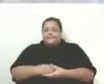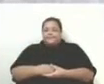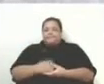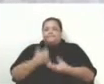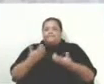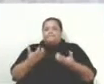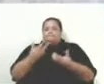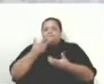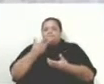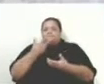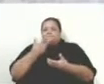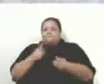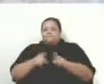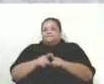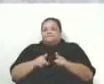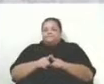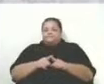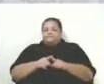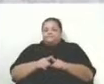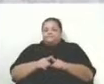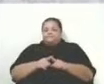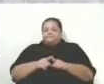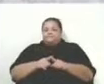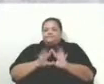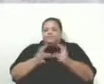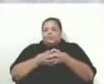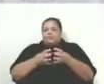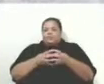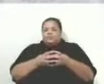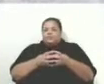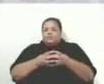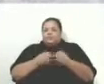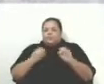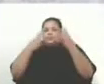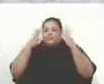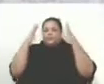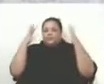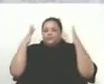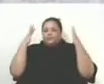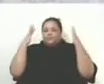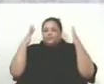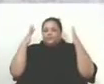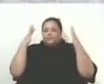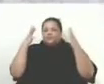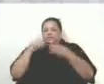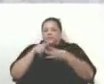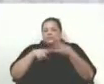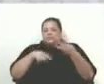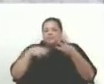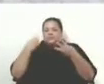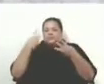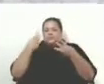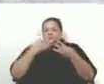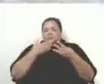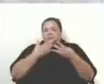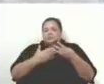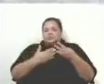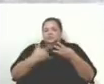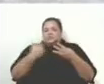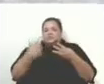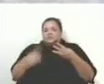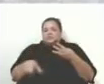que trouxemos a Comissão de Meio Ambiente, Palinha, eu e o vereador Marcelo, a solicitação